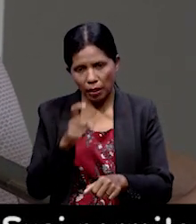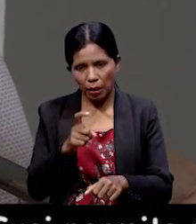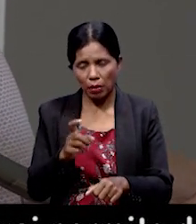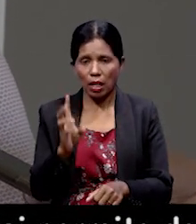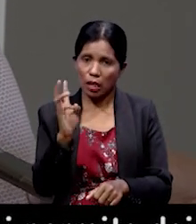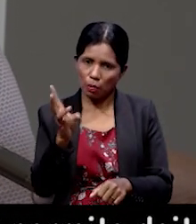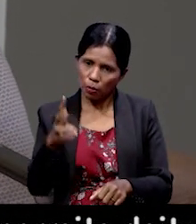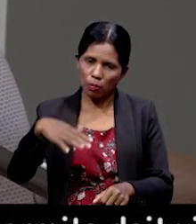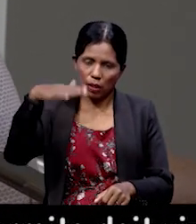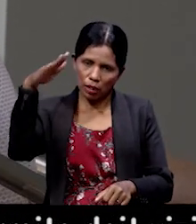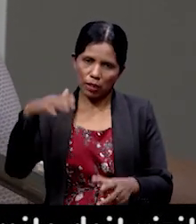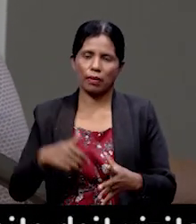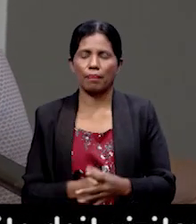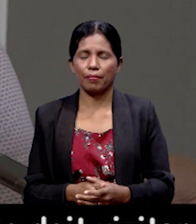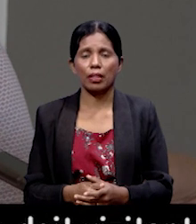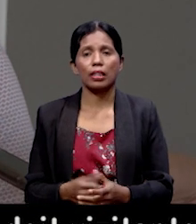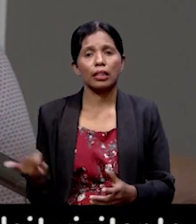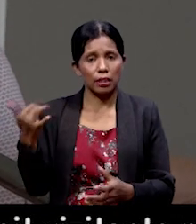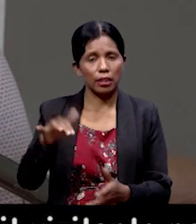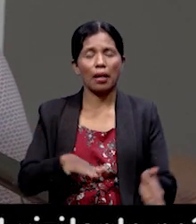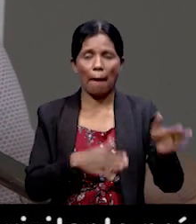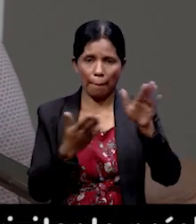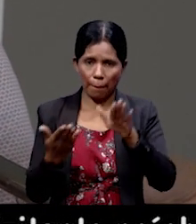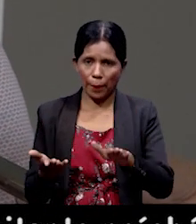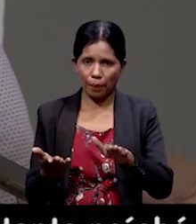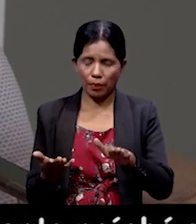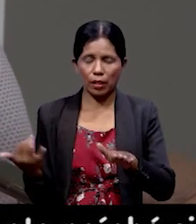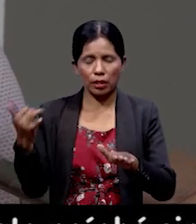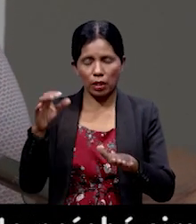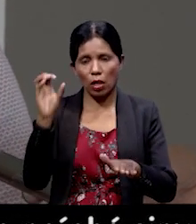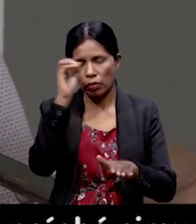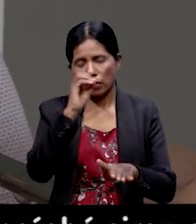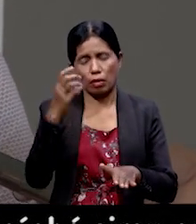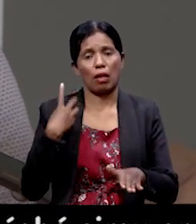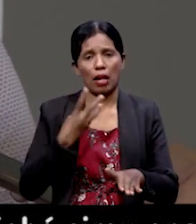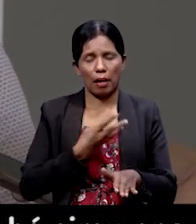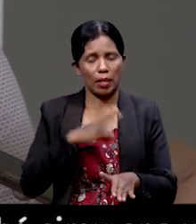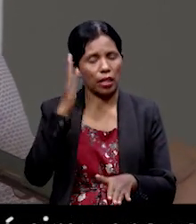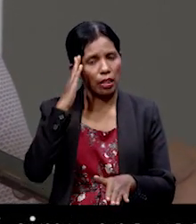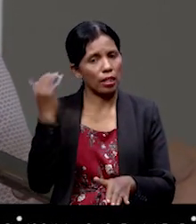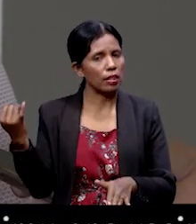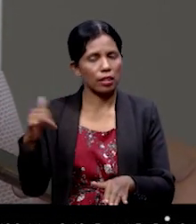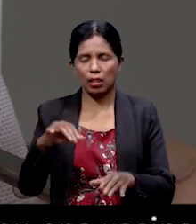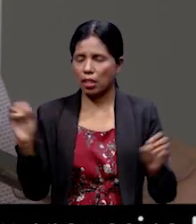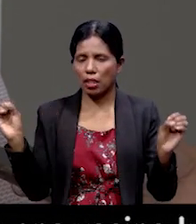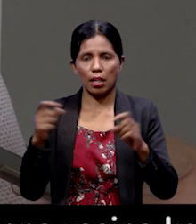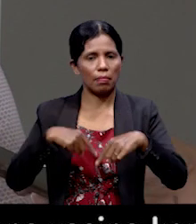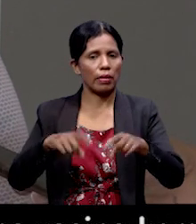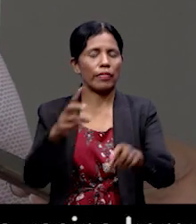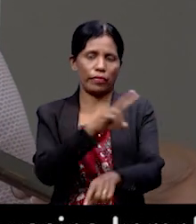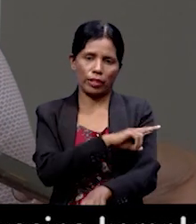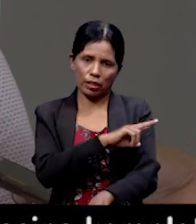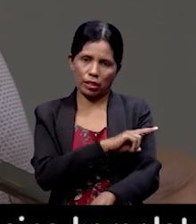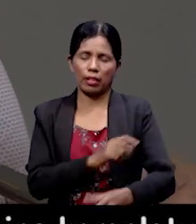baletan entang sirne be matene sirne be mak tuir observasan ami hetan katak sirela ase suba vasin saun